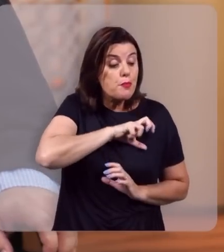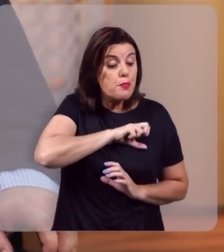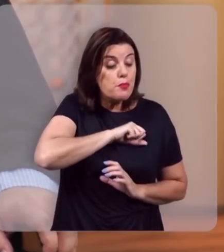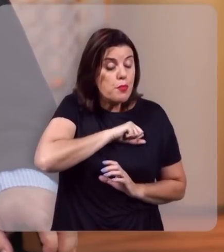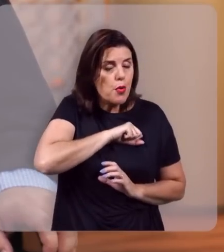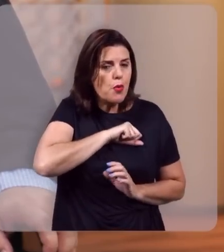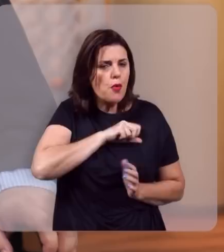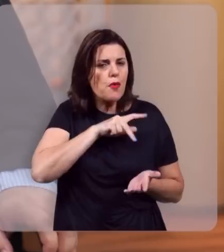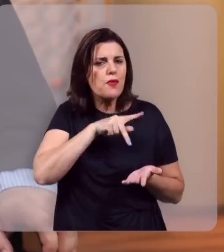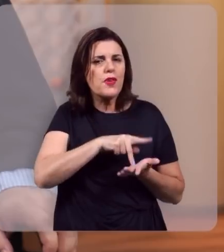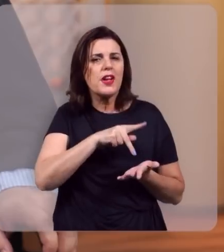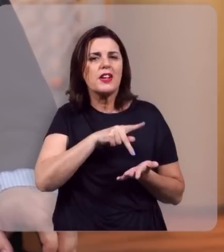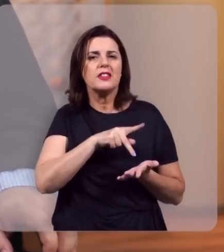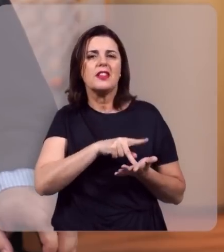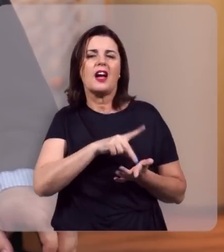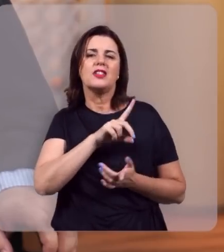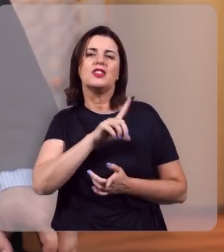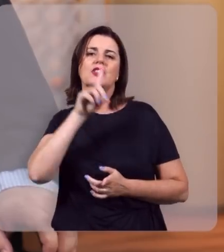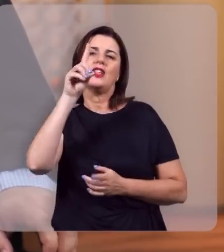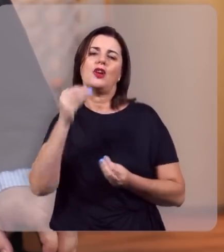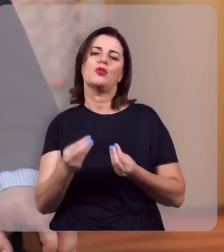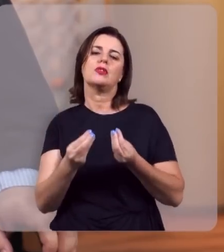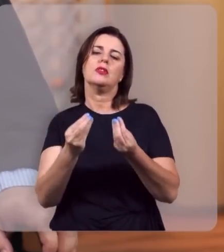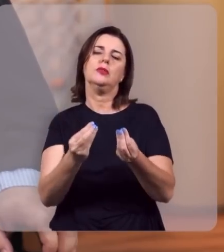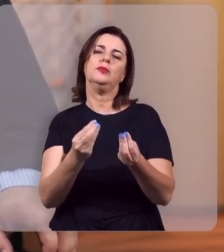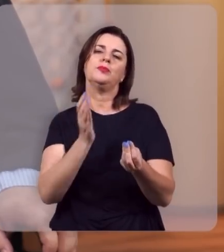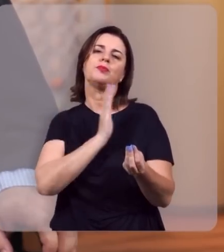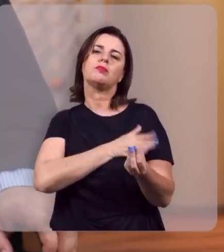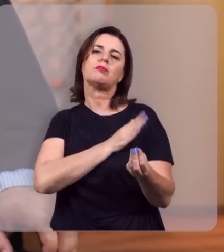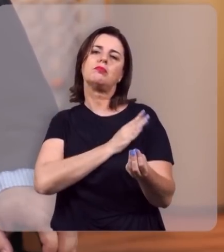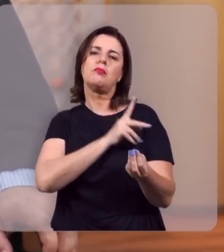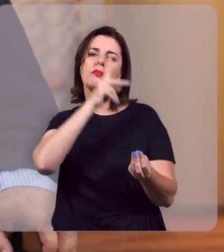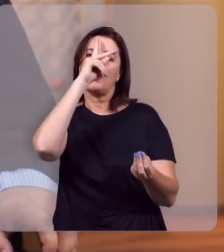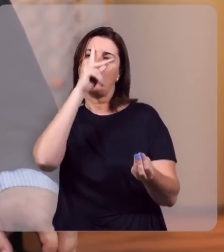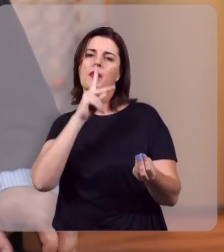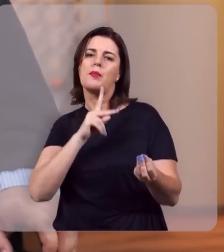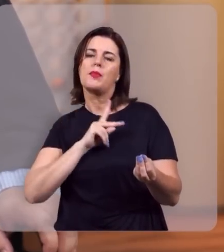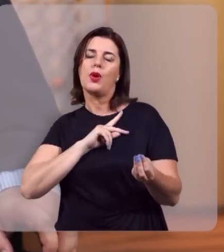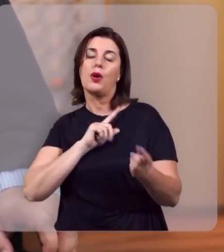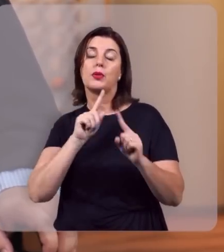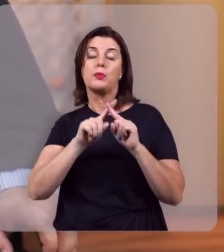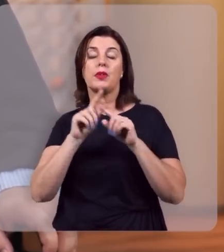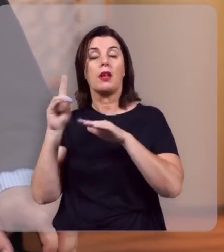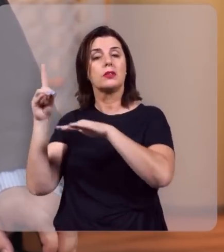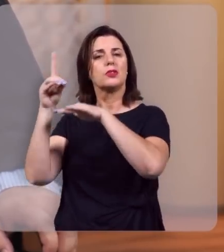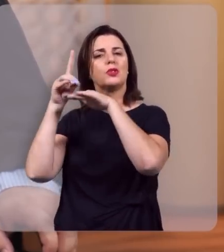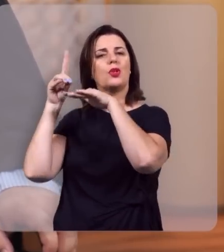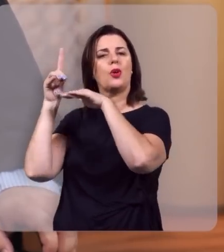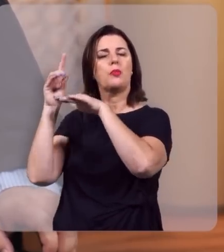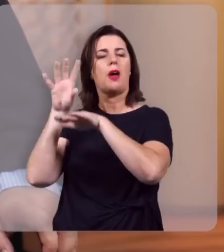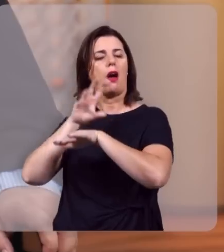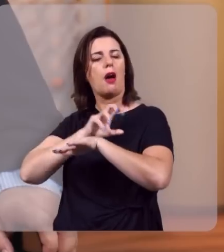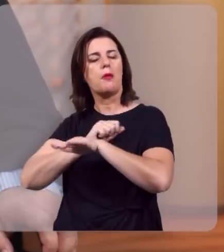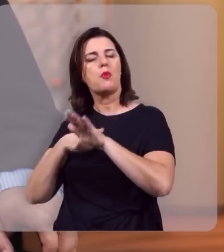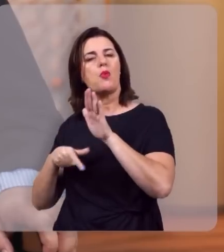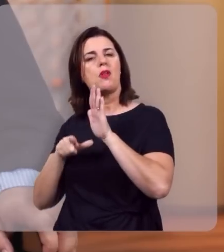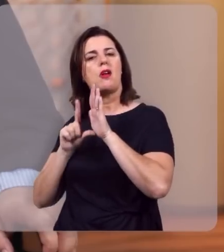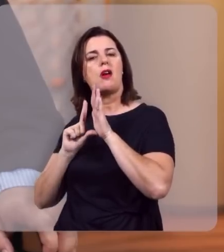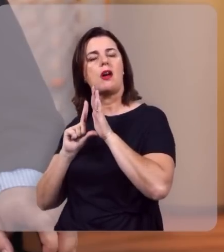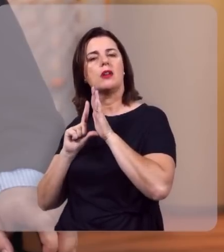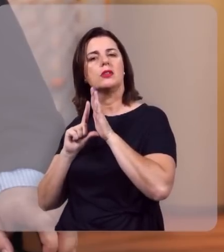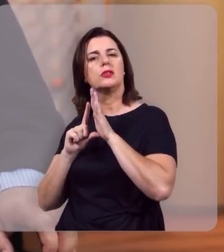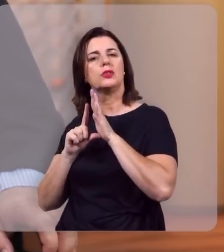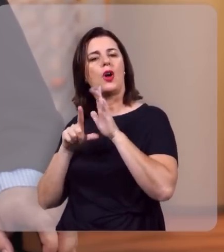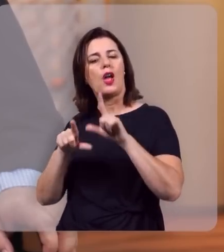aqueles nos quais Deus colocou o seu coração, porque Ele soberanamente nos amou, Ele